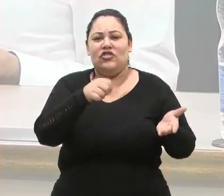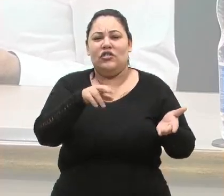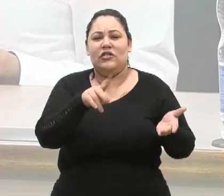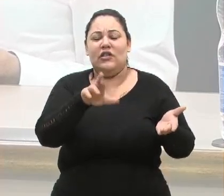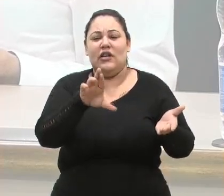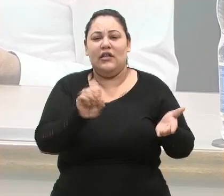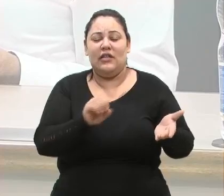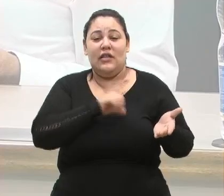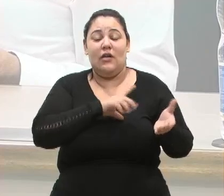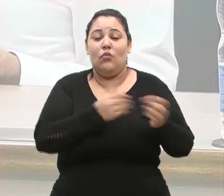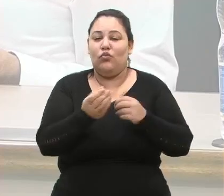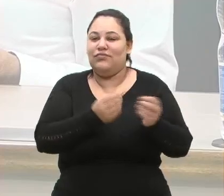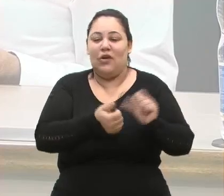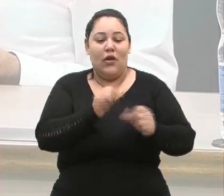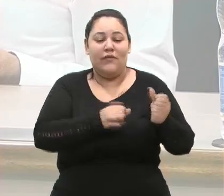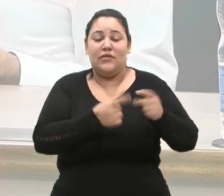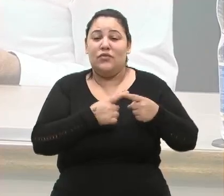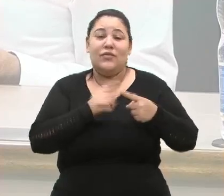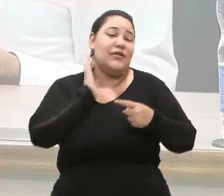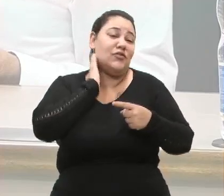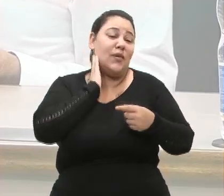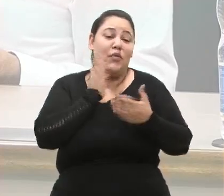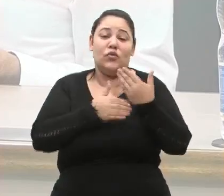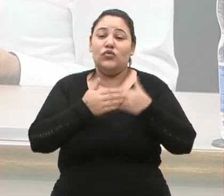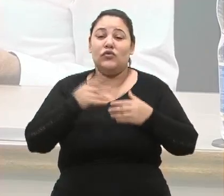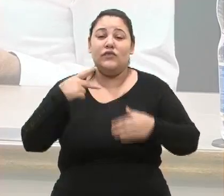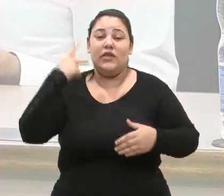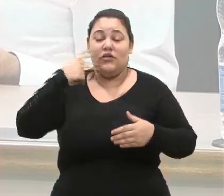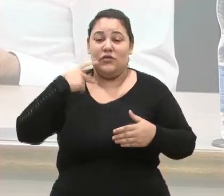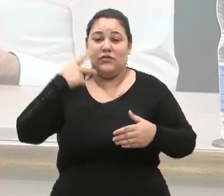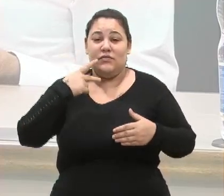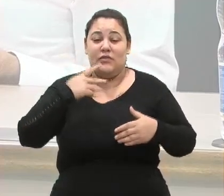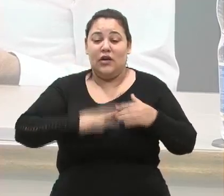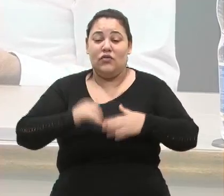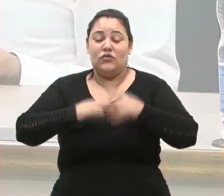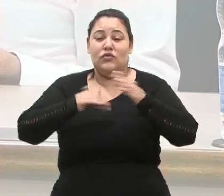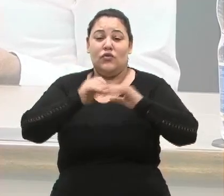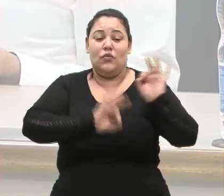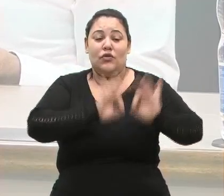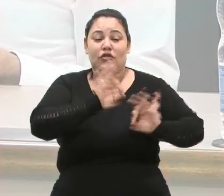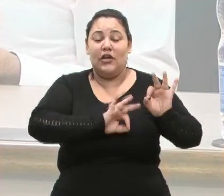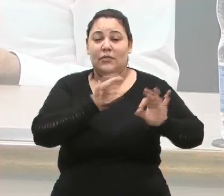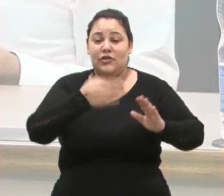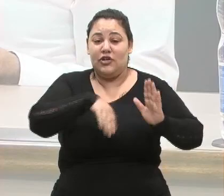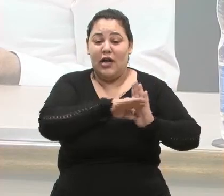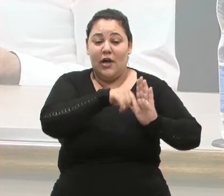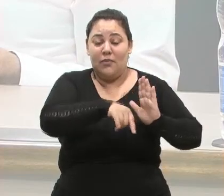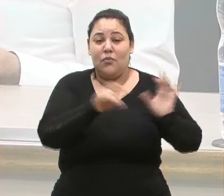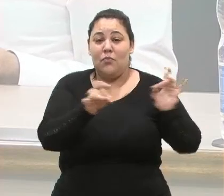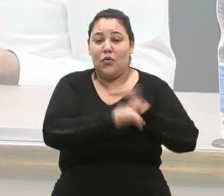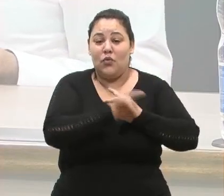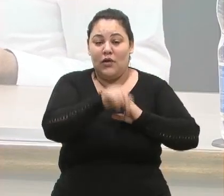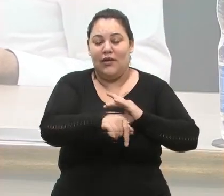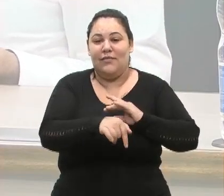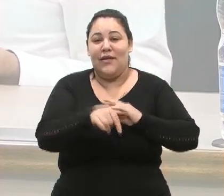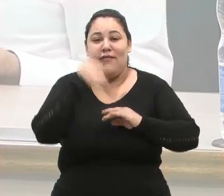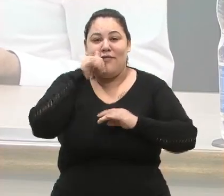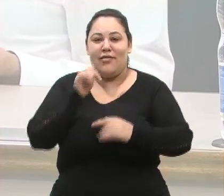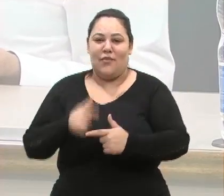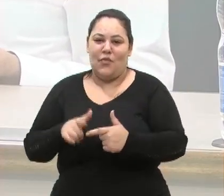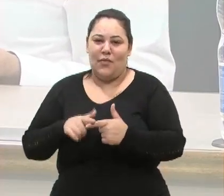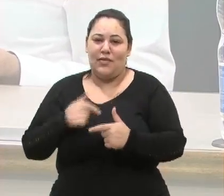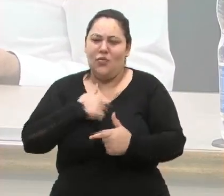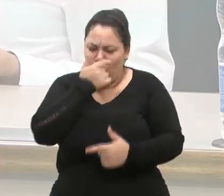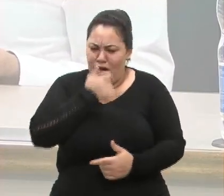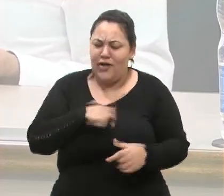que dialoga com todos os vereadores para construir um projeto para vir para a pauta redondinha aqui, para não dar esses problemas. Então, acho que